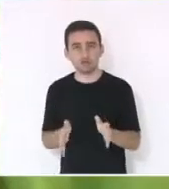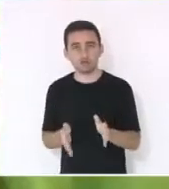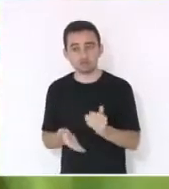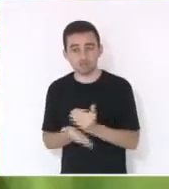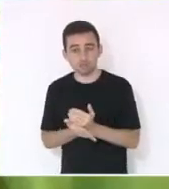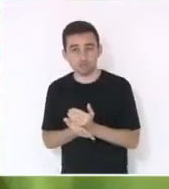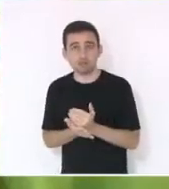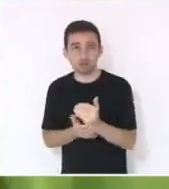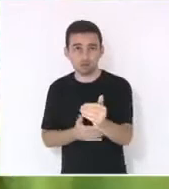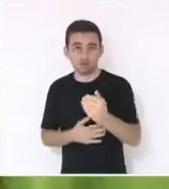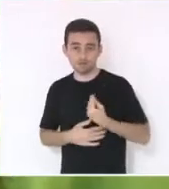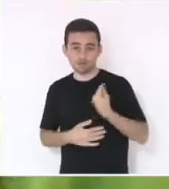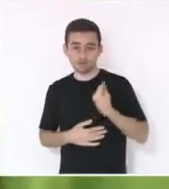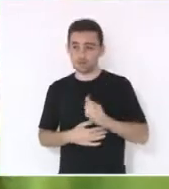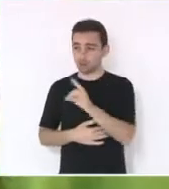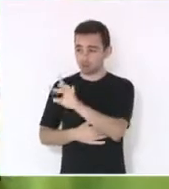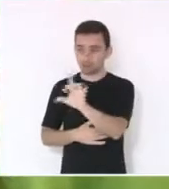vida